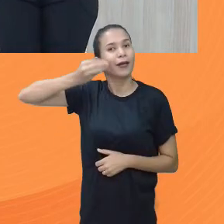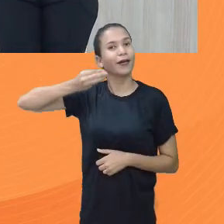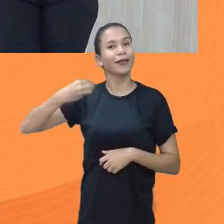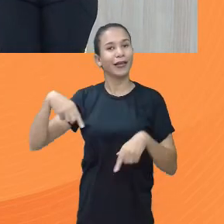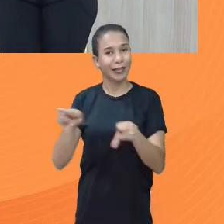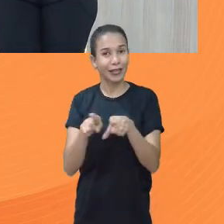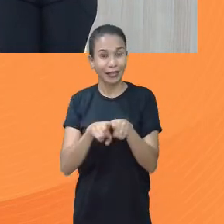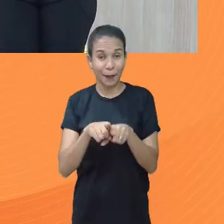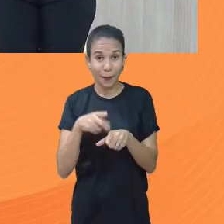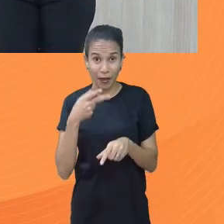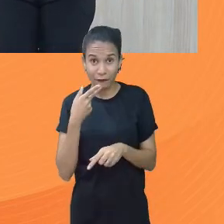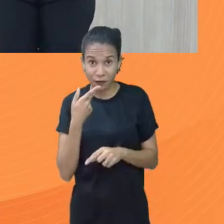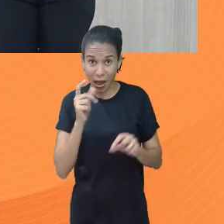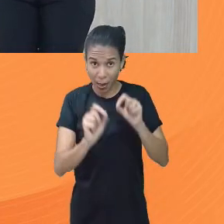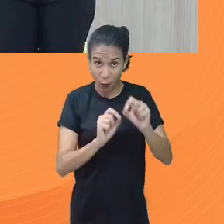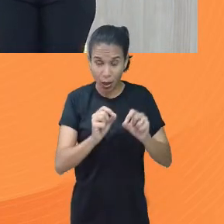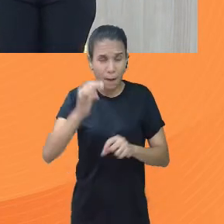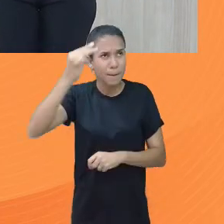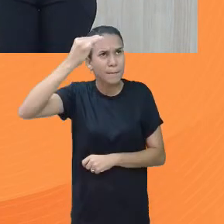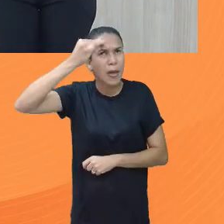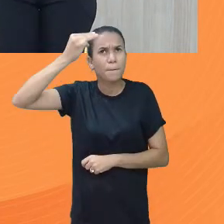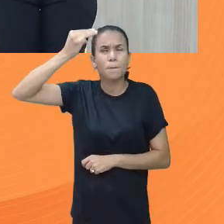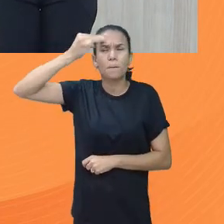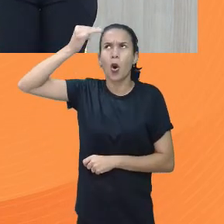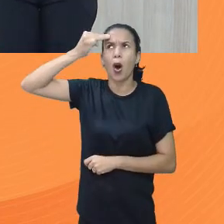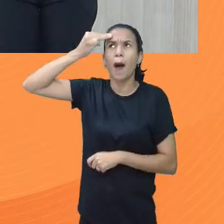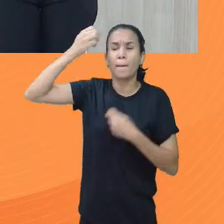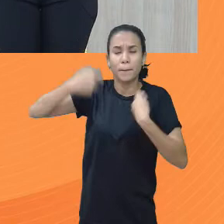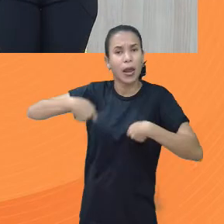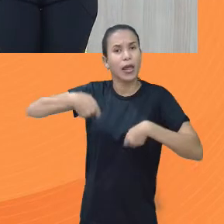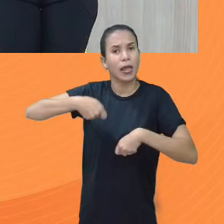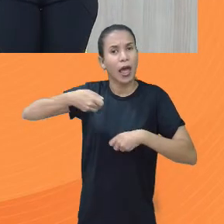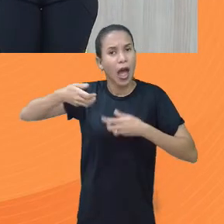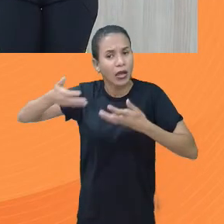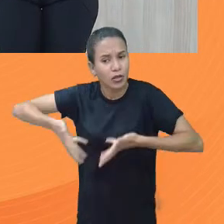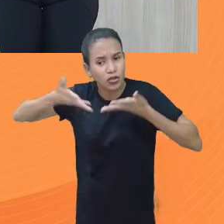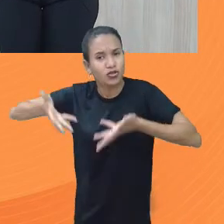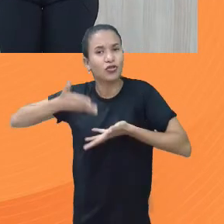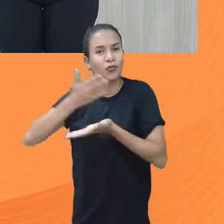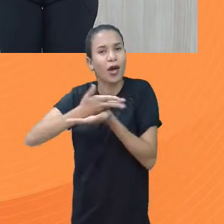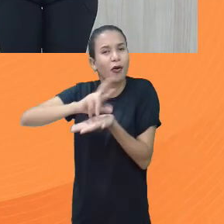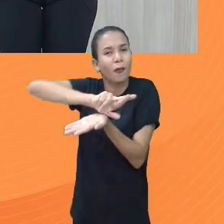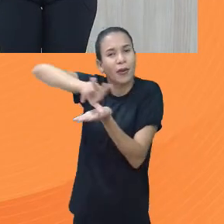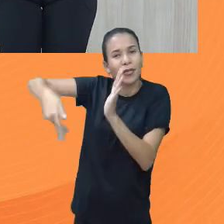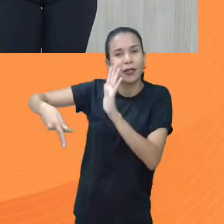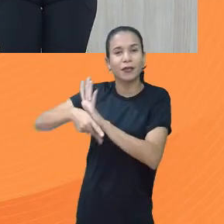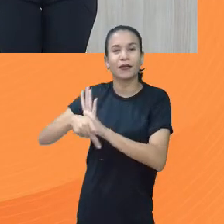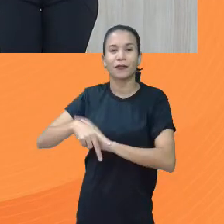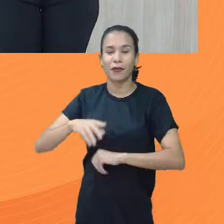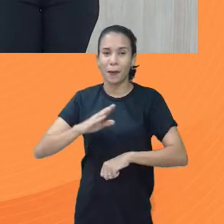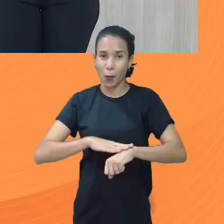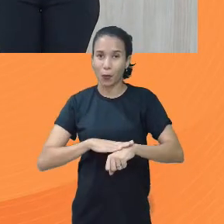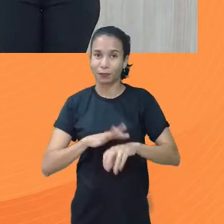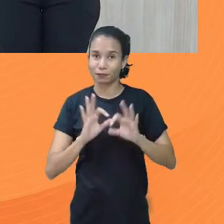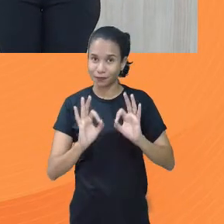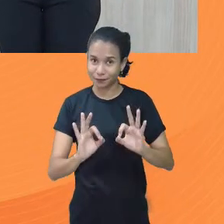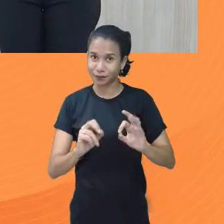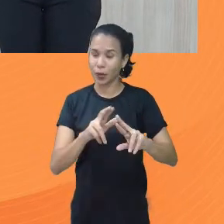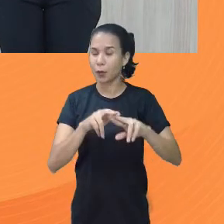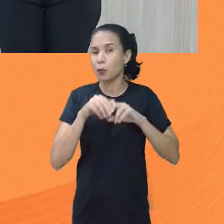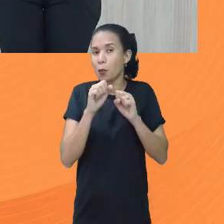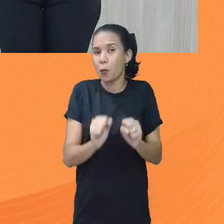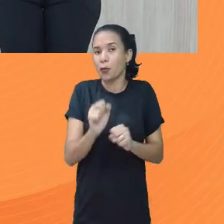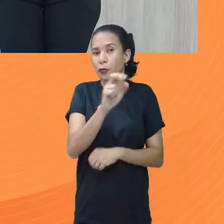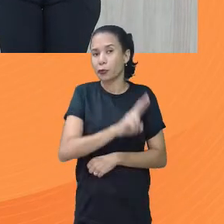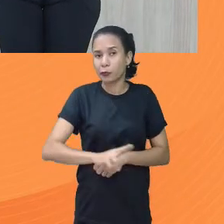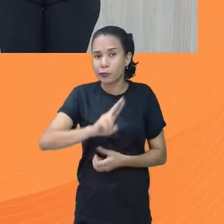gente fala de trabalhar a memória, a gente precisa estimular a memória a partir de diferentes experiências. Então, a gente pode